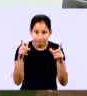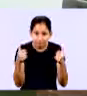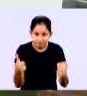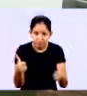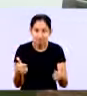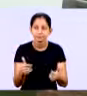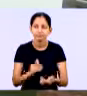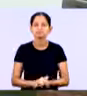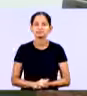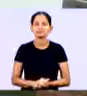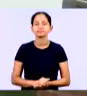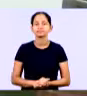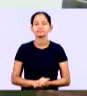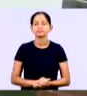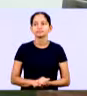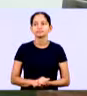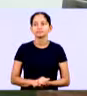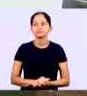Exatamente.